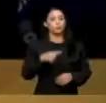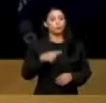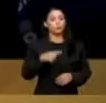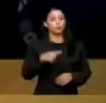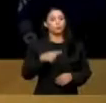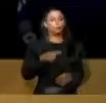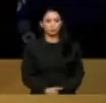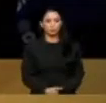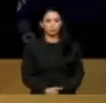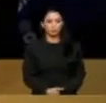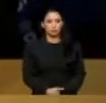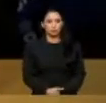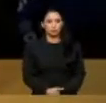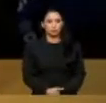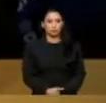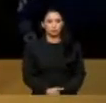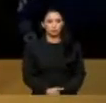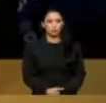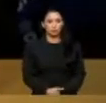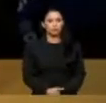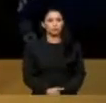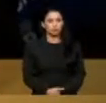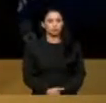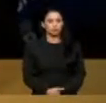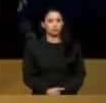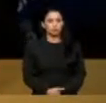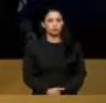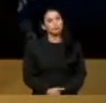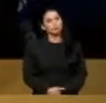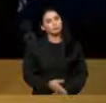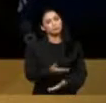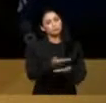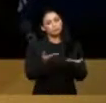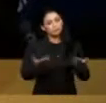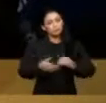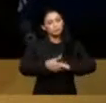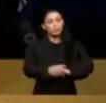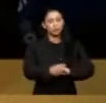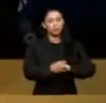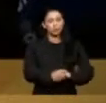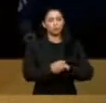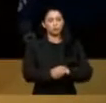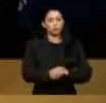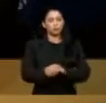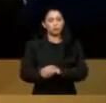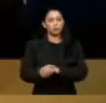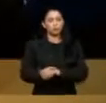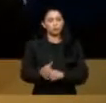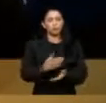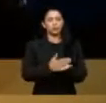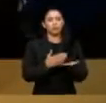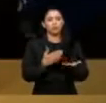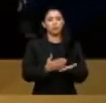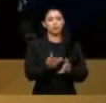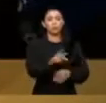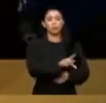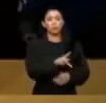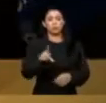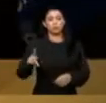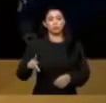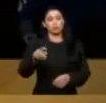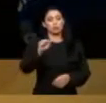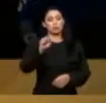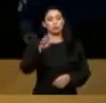Boa tarde a todas e a todos. Cumprimento inicialmente o excelentíssimo senhor presidente do Supremo